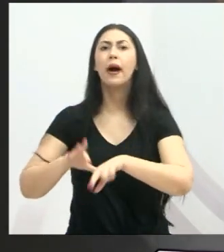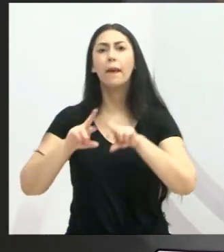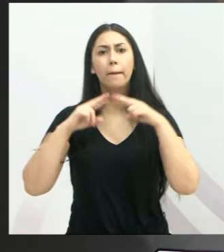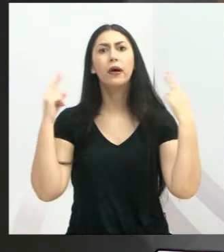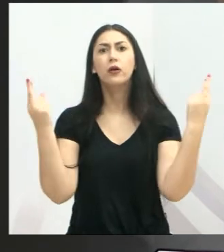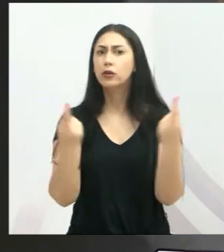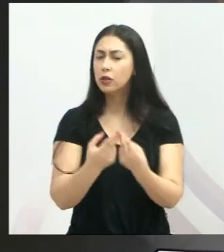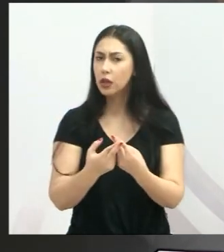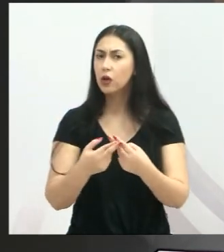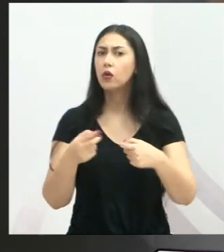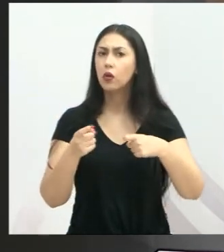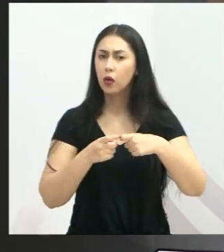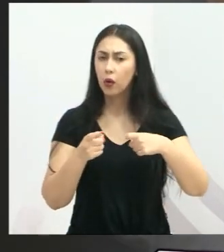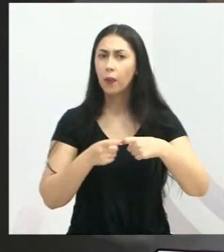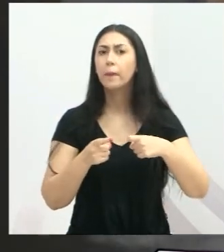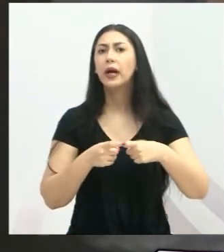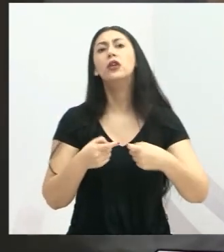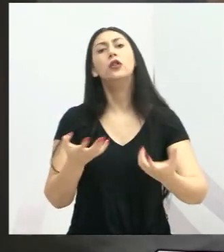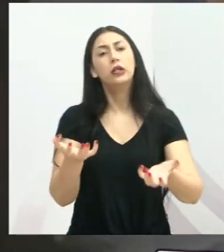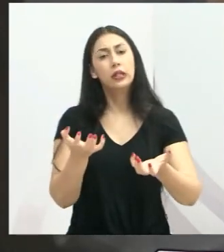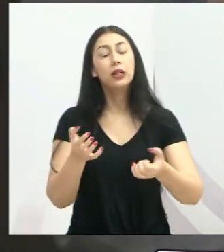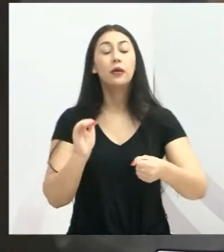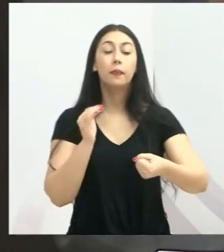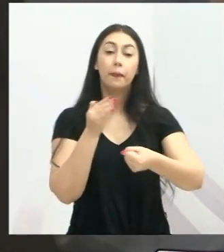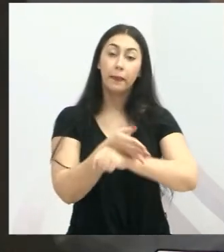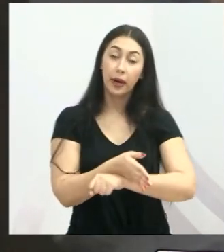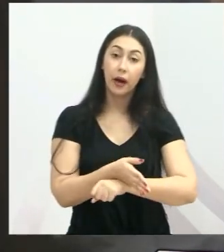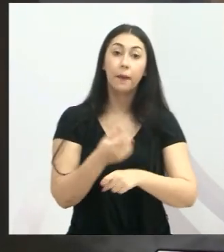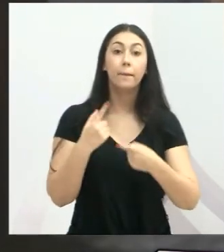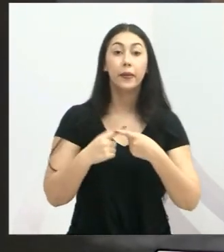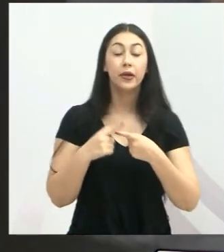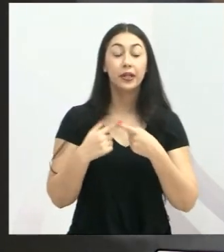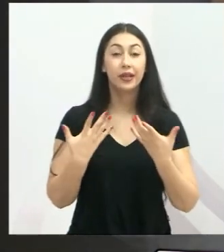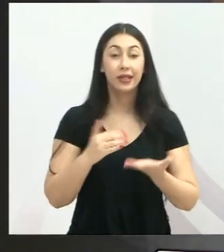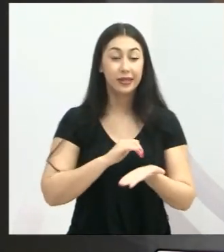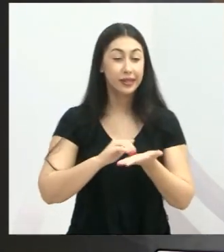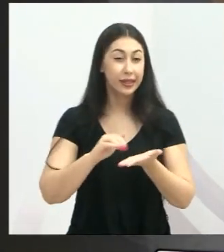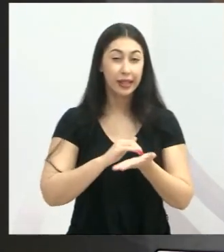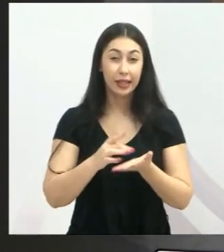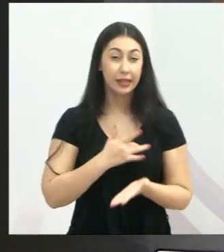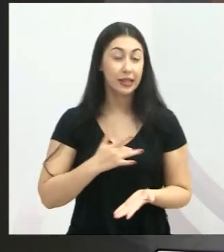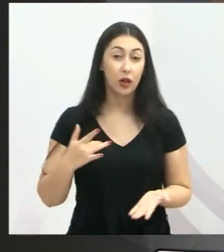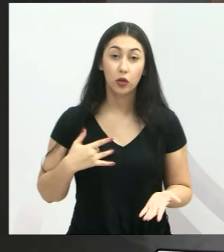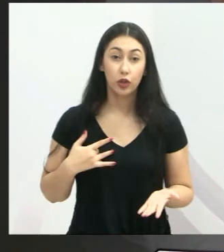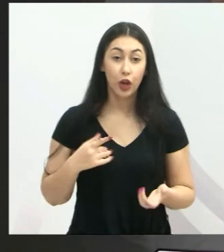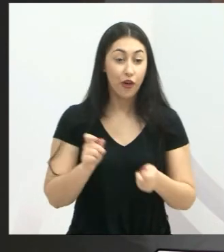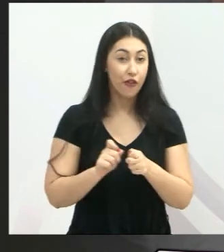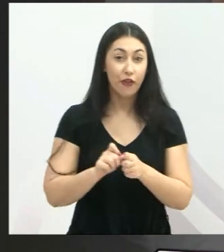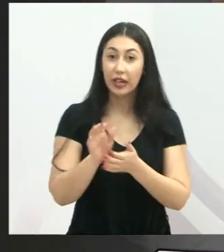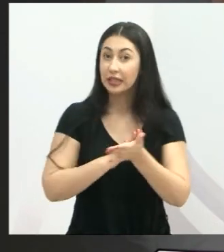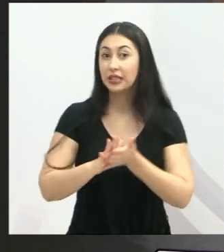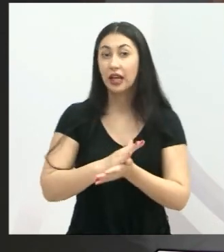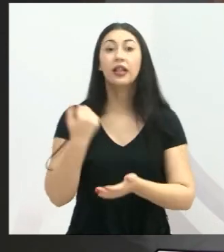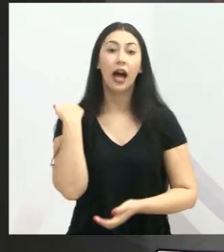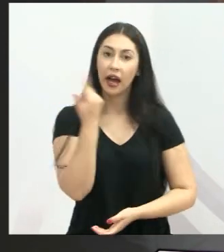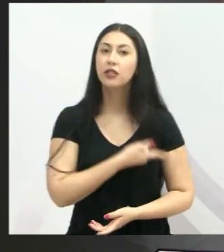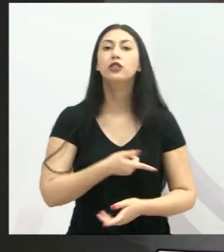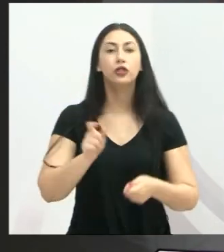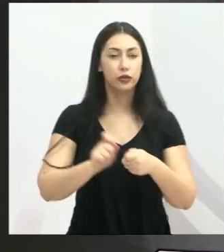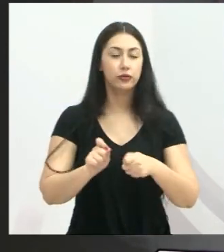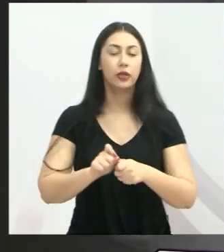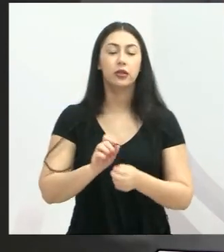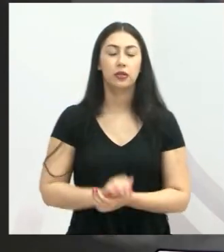vários médicos da cidade que querem participar, porque se a Secretaria não constrói um protocolo, a Câmara Municipal vai